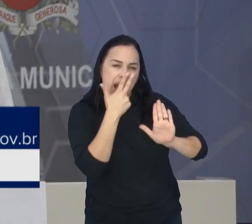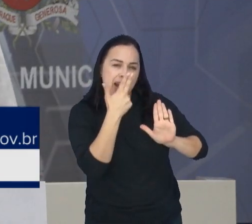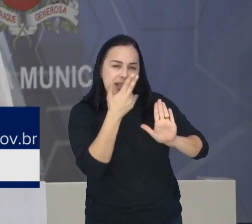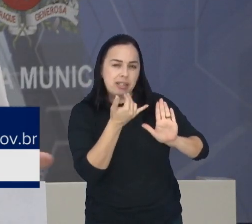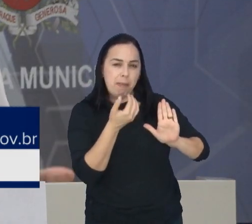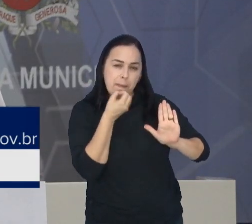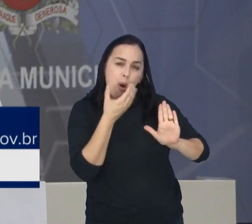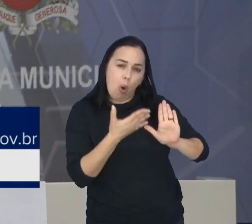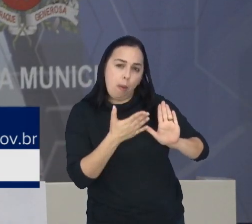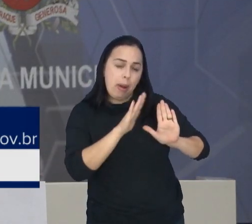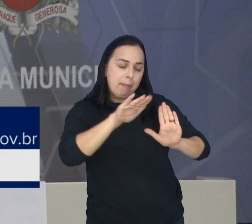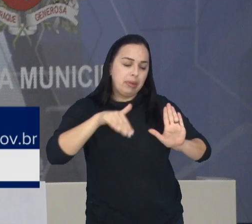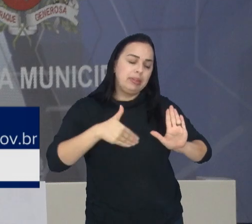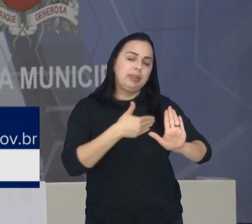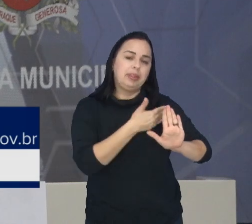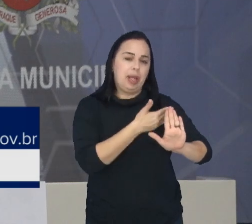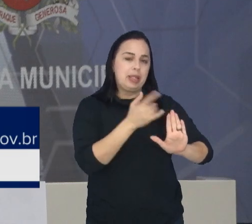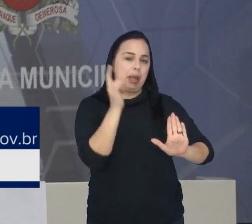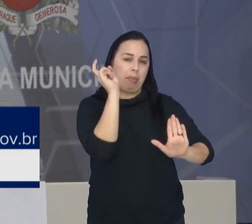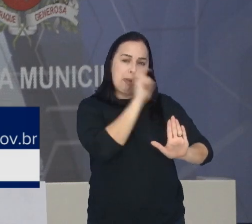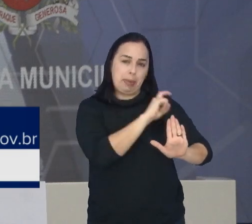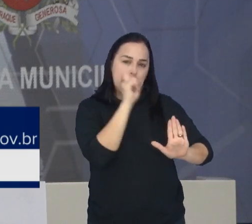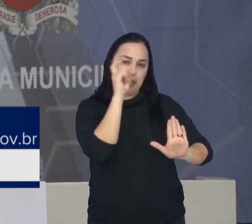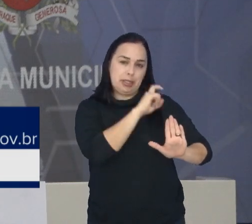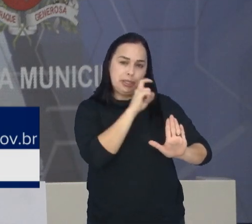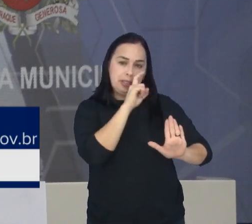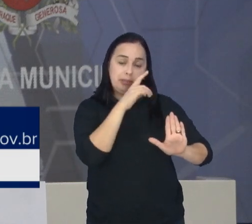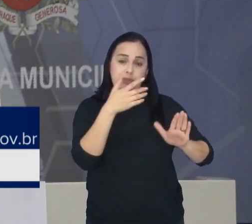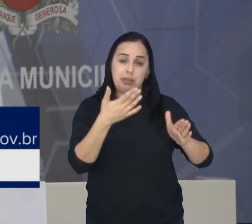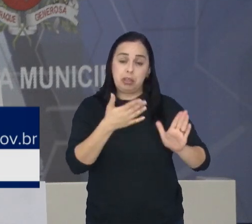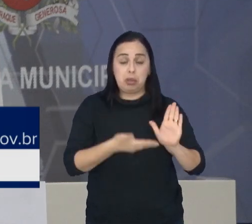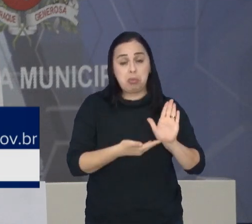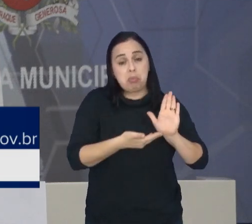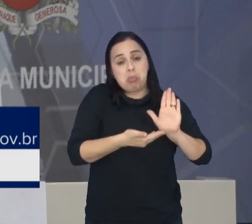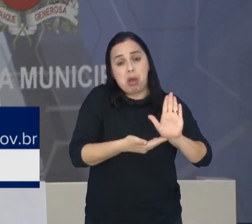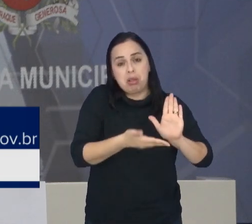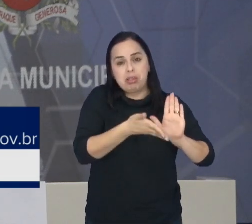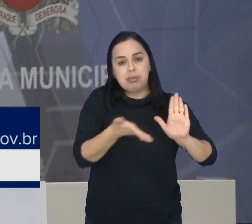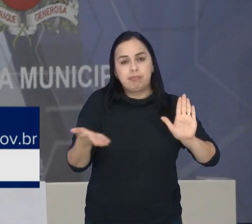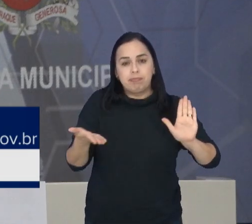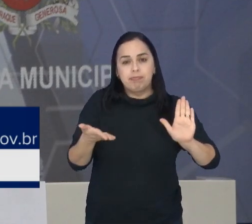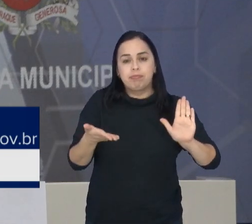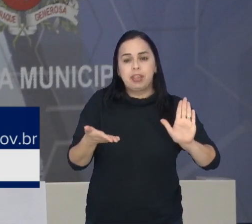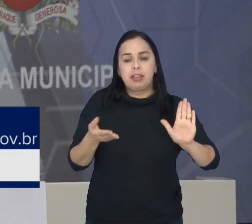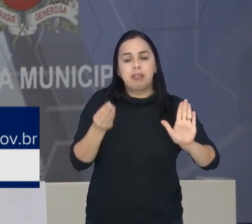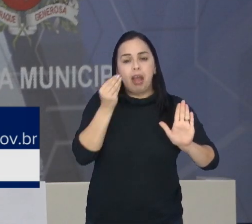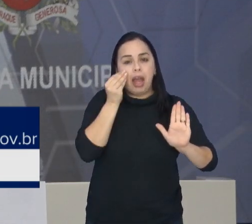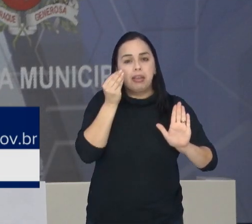folclore, uma mentira que chega para vocês, que a gente vem aqui mostrar de uma maneira